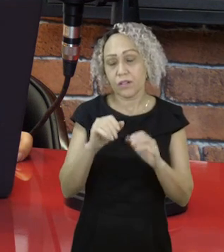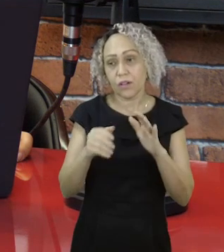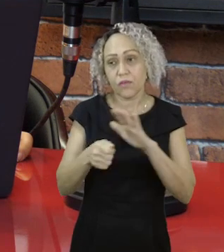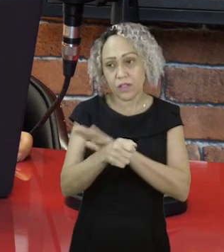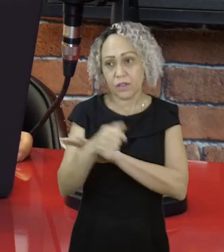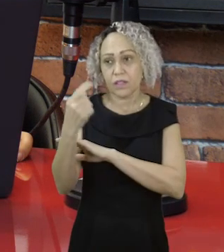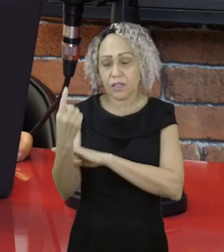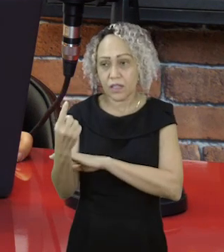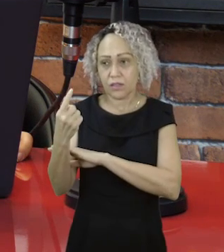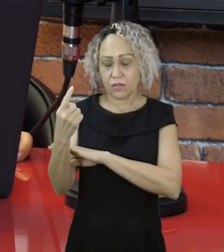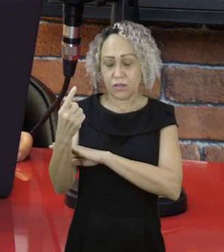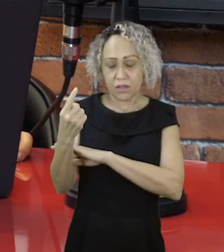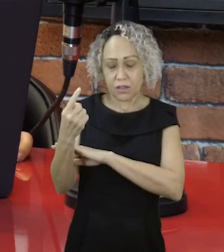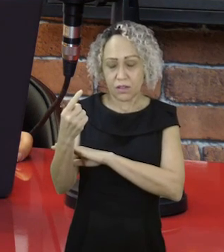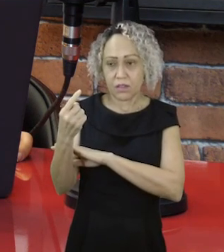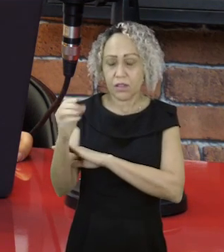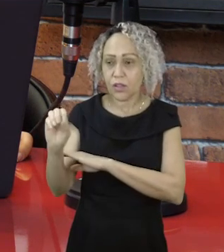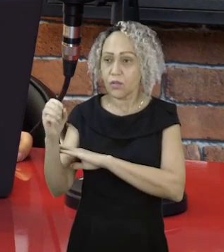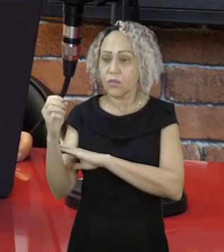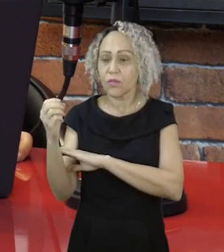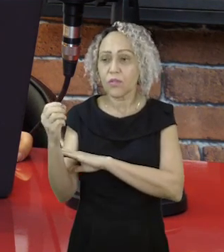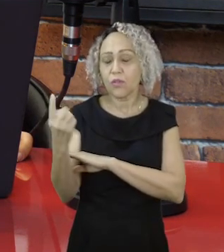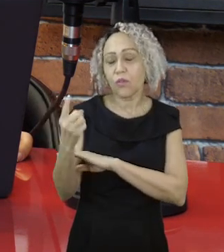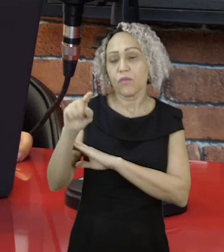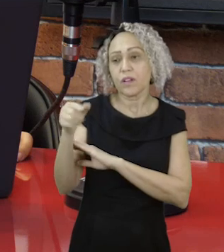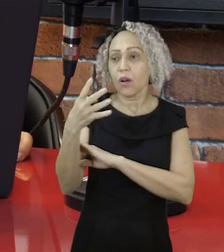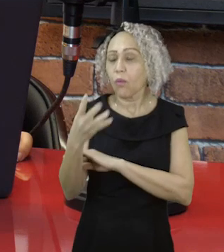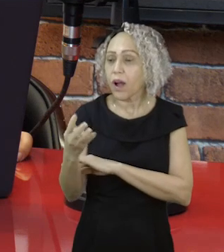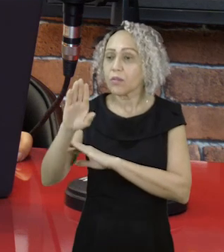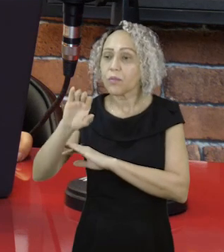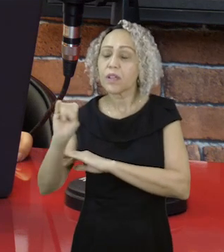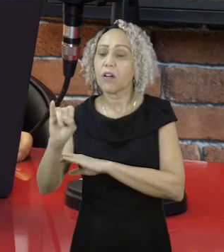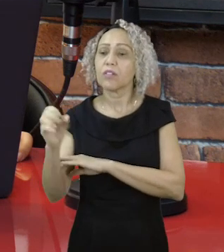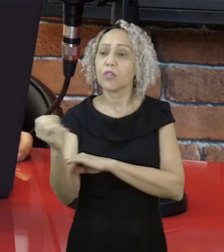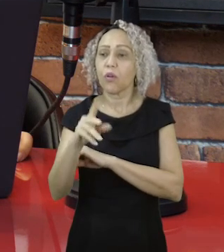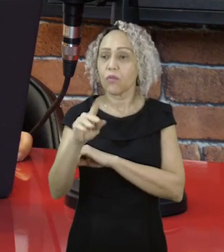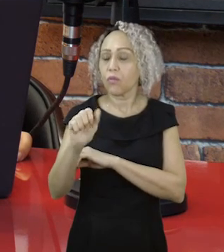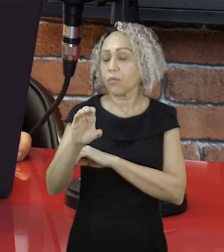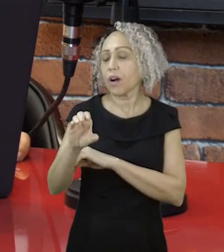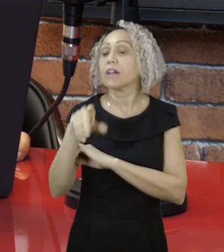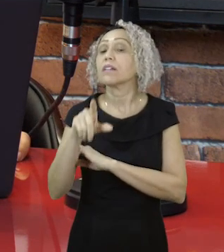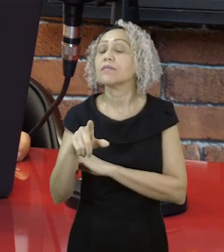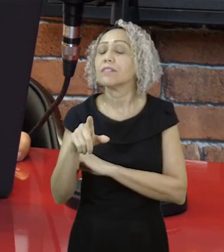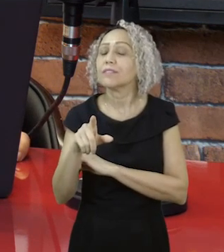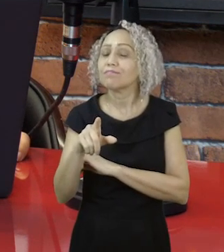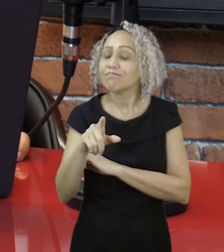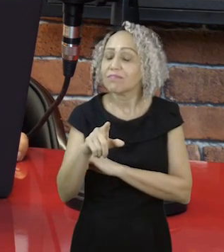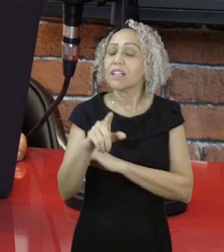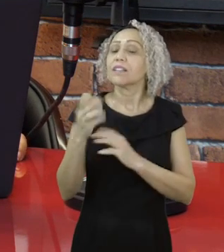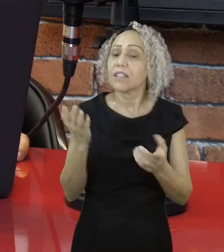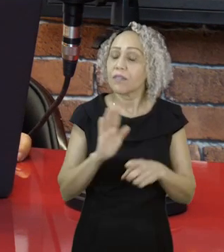121,4 bilhões de reais do novo PAC. O estado será contemplado ainda com o PAC Seleções, que visa atender os projetos